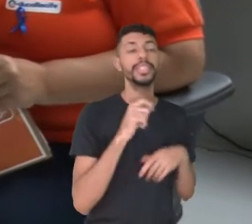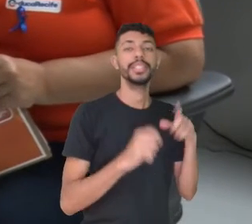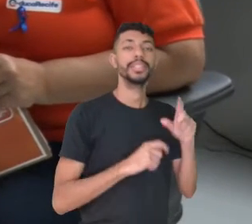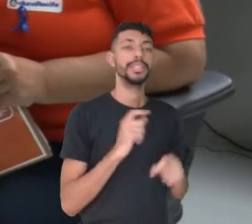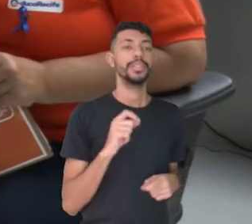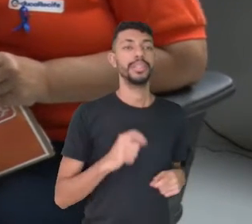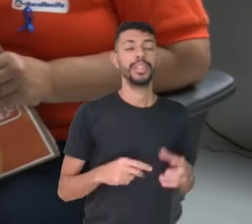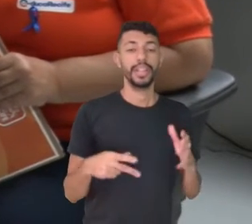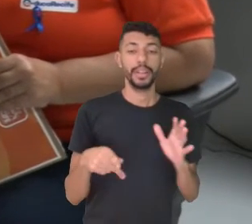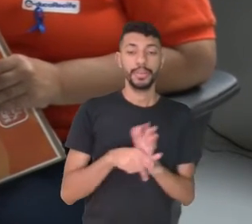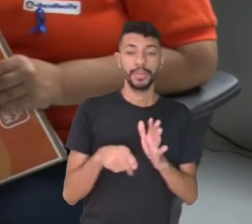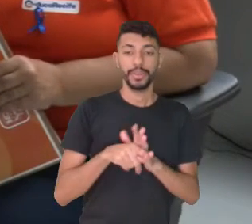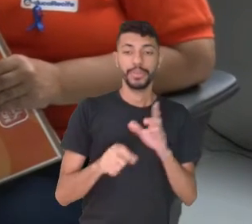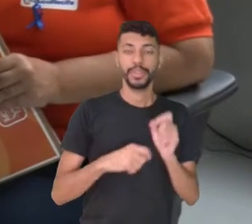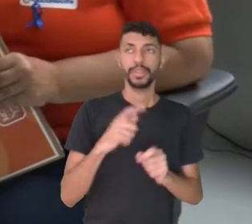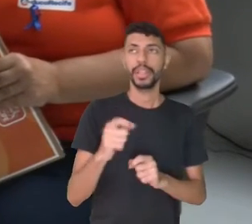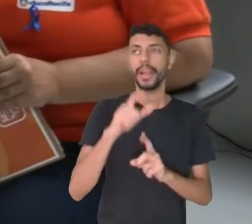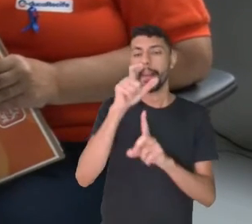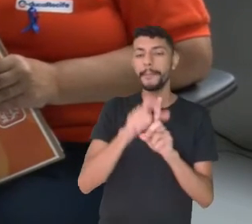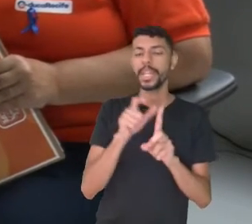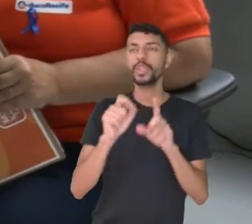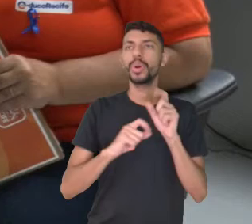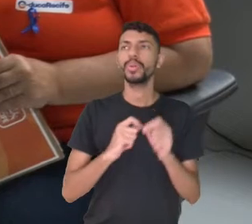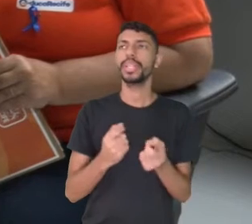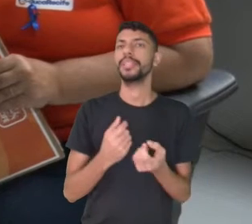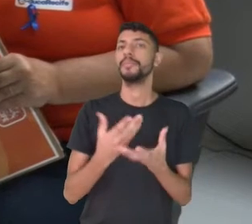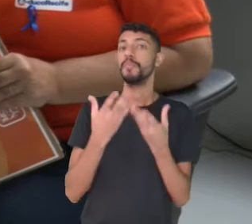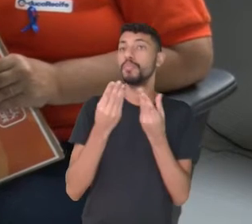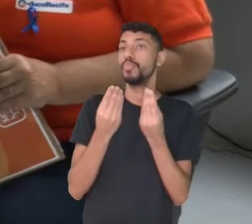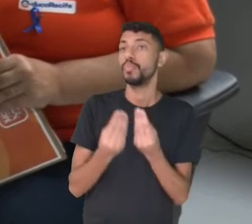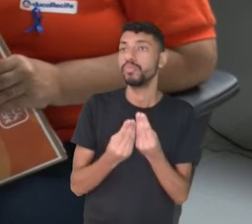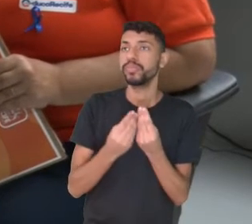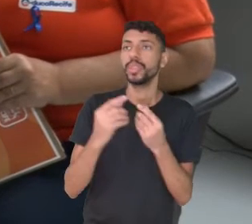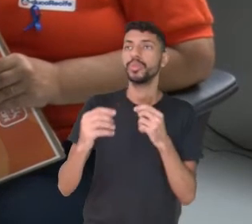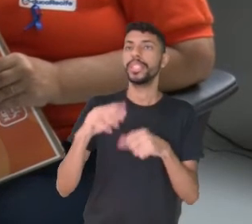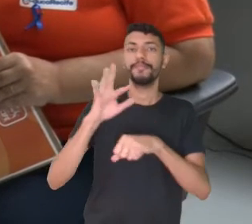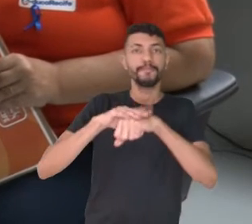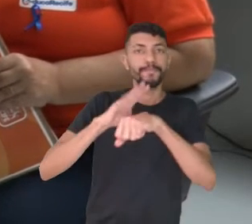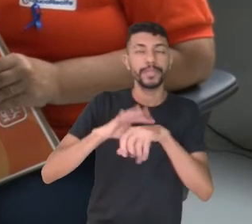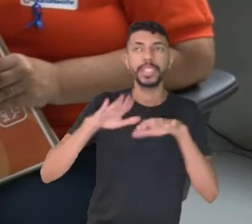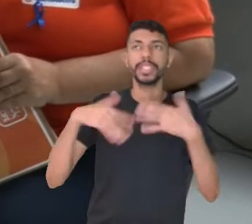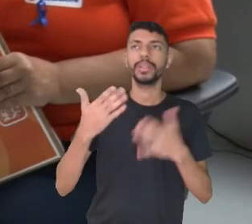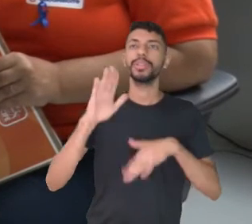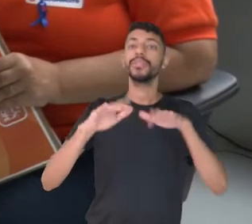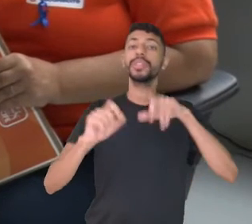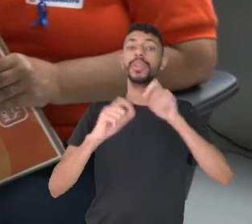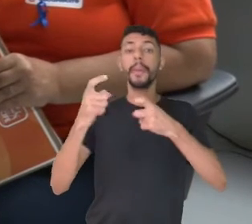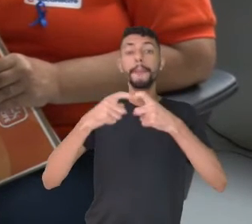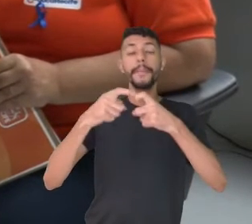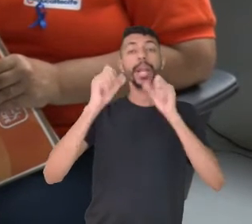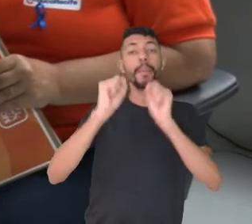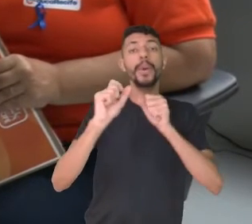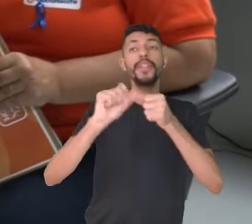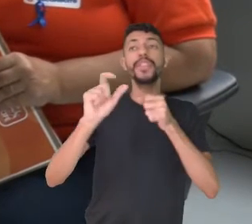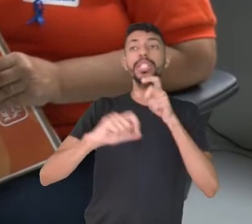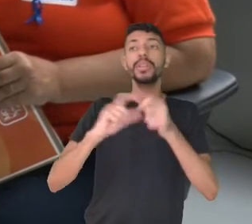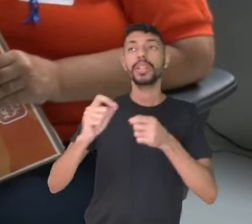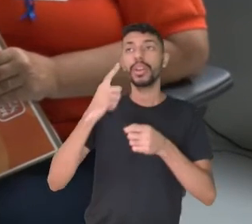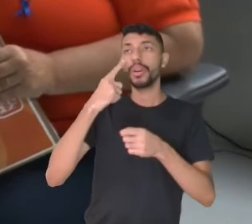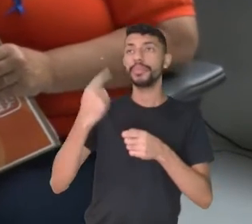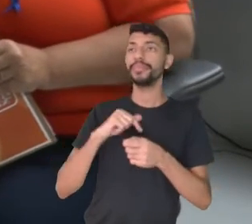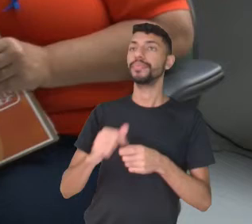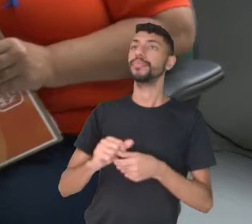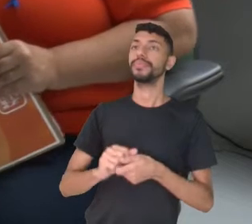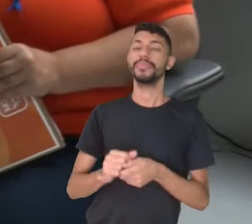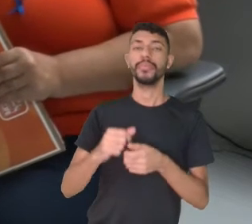vamos dizer, um paciente que esteja num estado bastante grave, o médico ele vai poder enviar a coleta aqui e